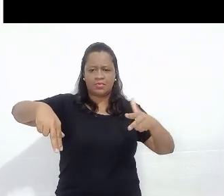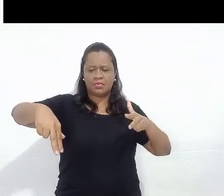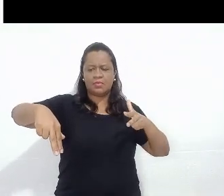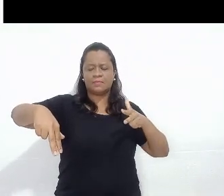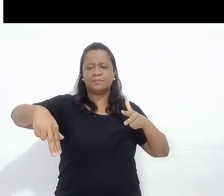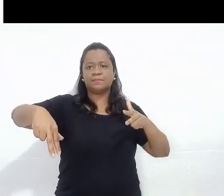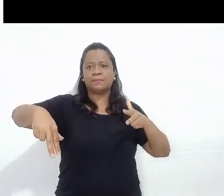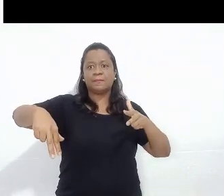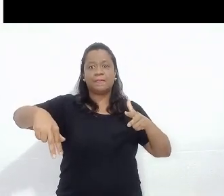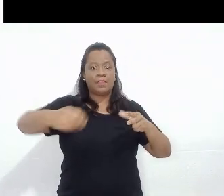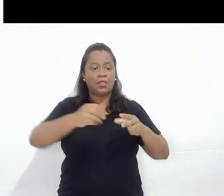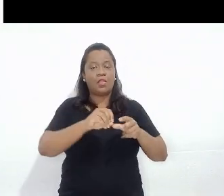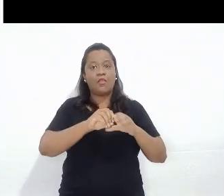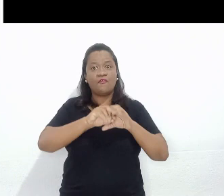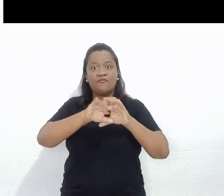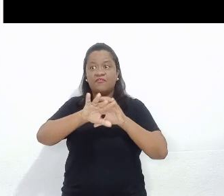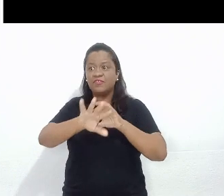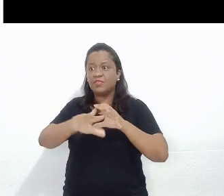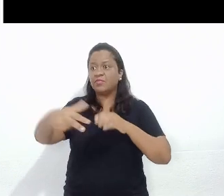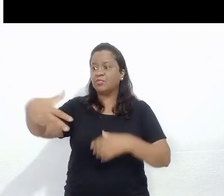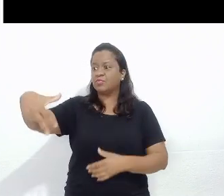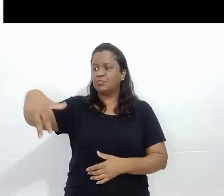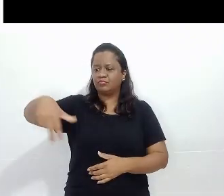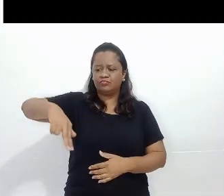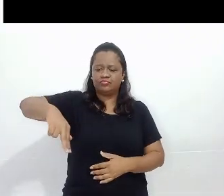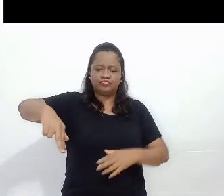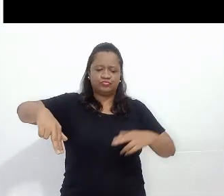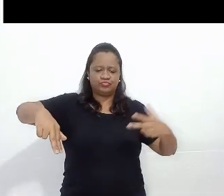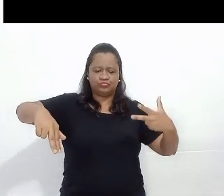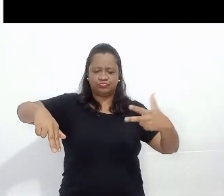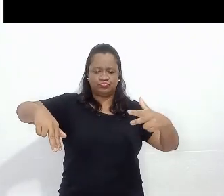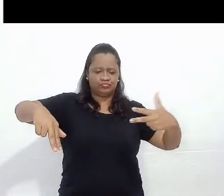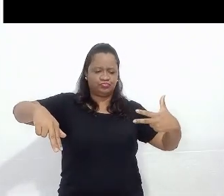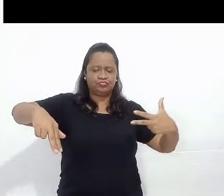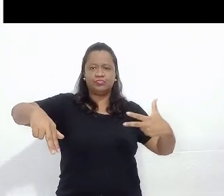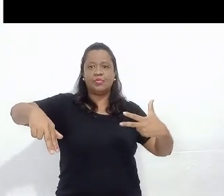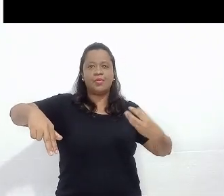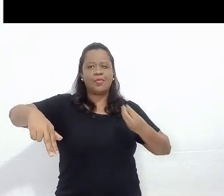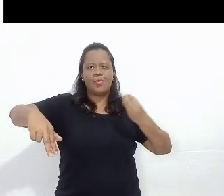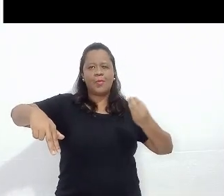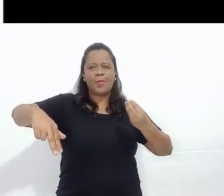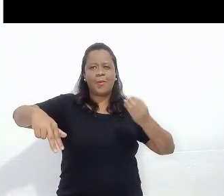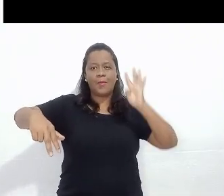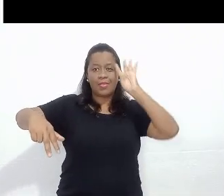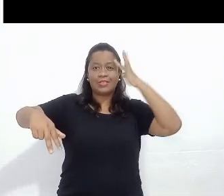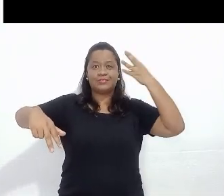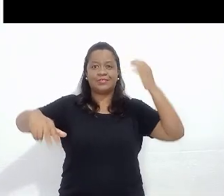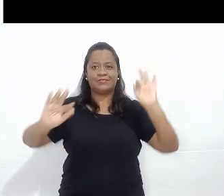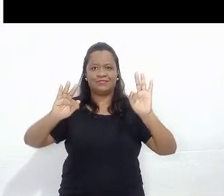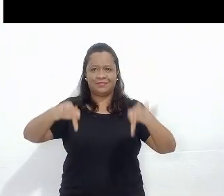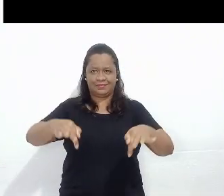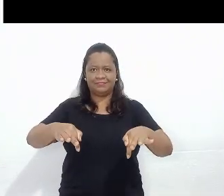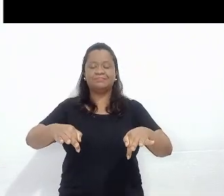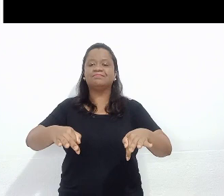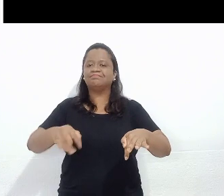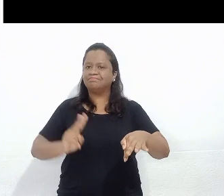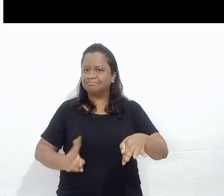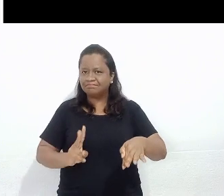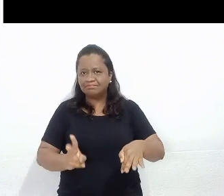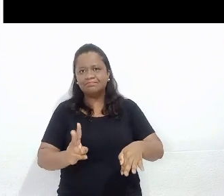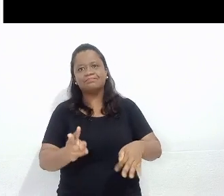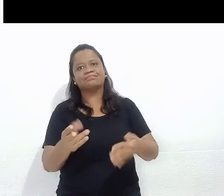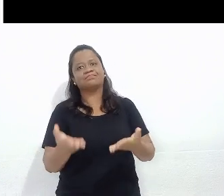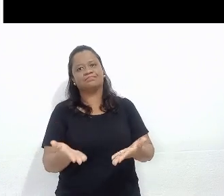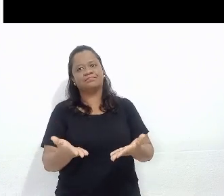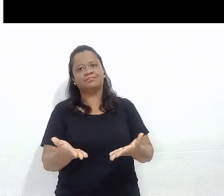filtro que você pensou, para ver se você vai ter aquele resultado final que você tanto quer. Né? Então, é sempre assim.